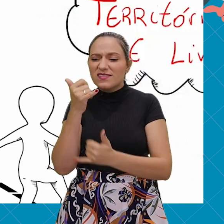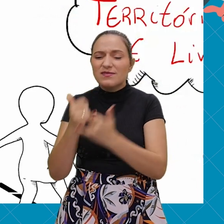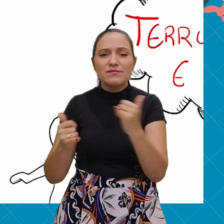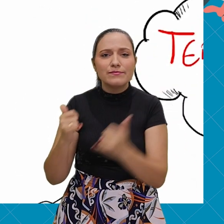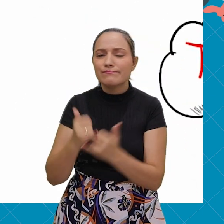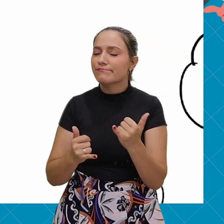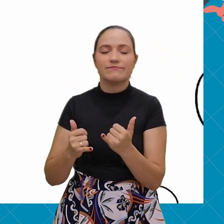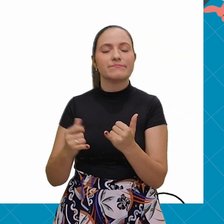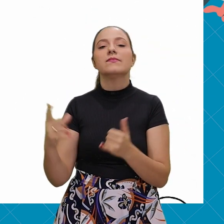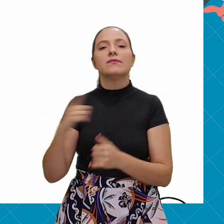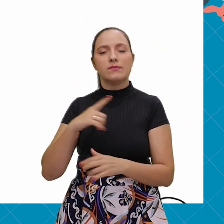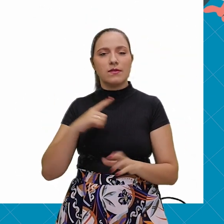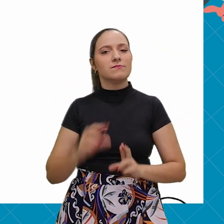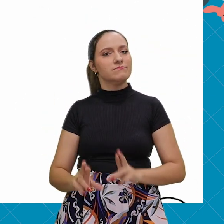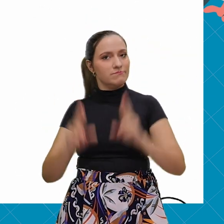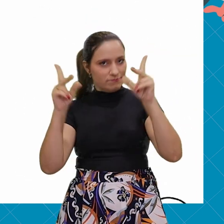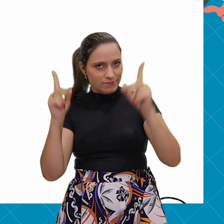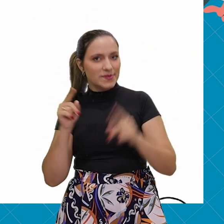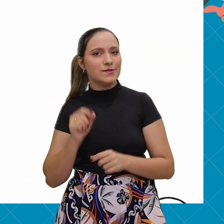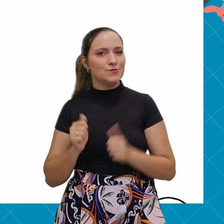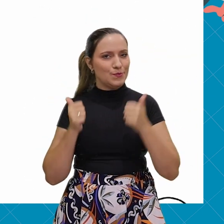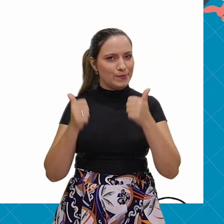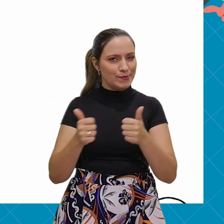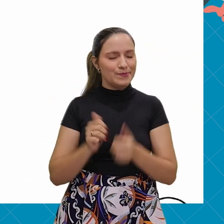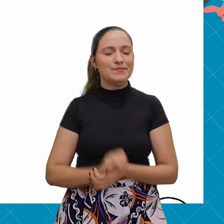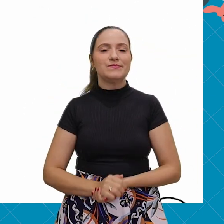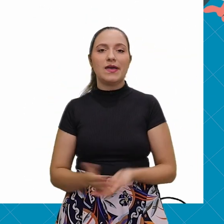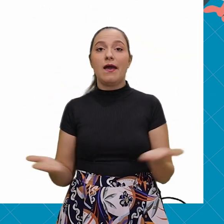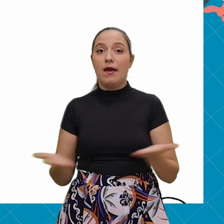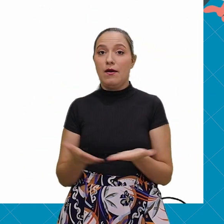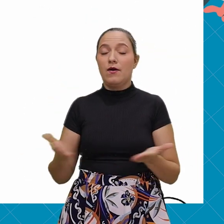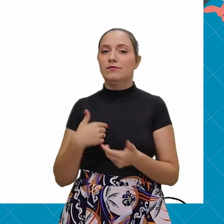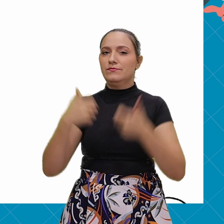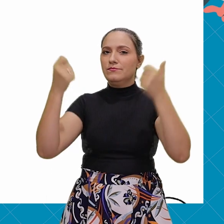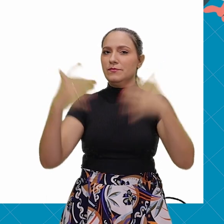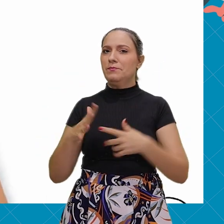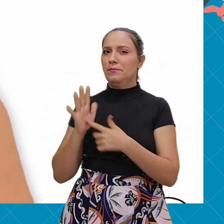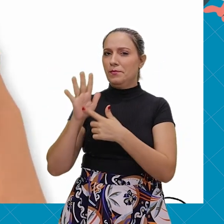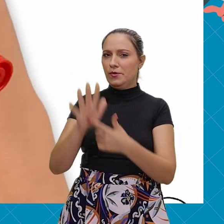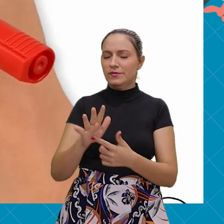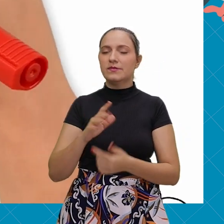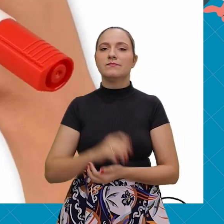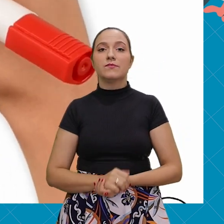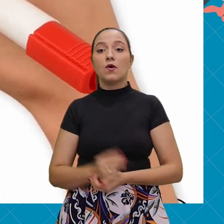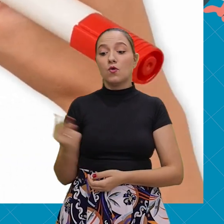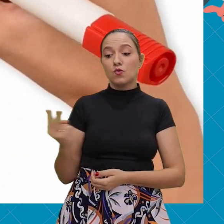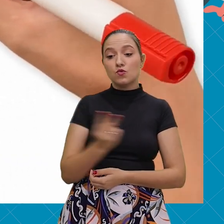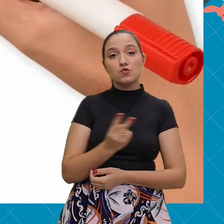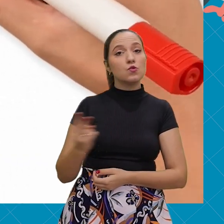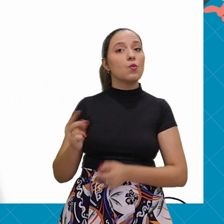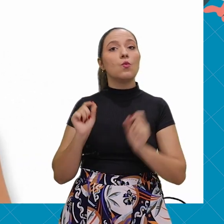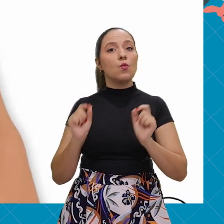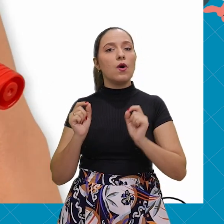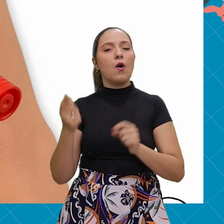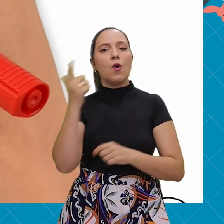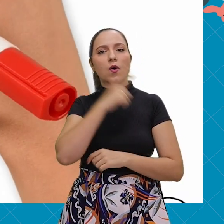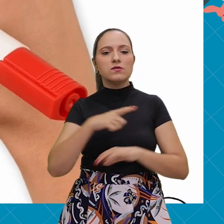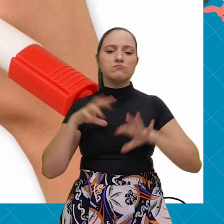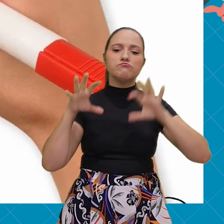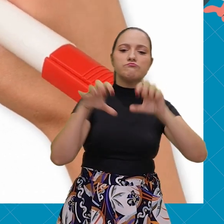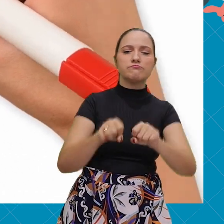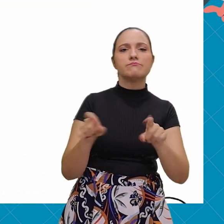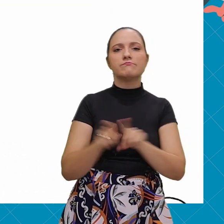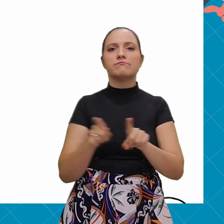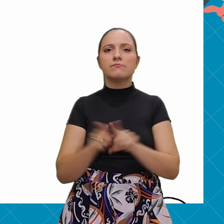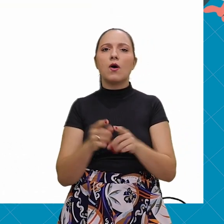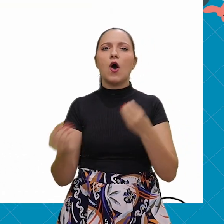como sinônimos, porém não são, beleza? Porém, eles têm sim semelhanças, pois ambos servem para estabelecer domínios e